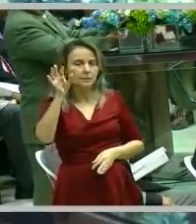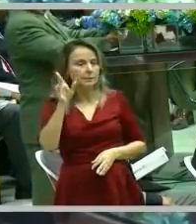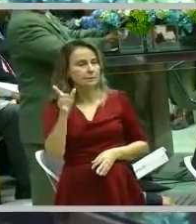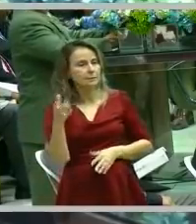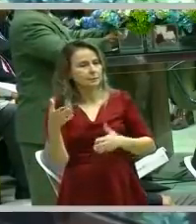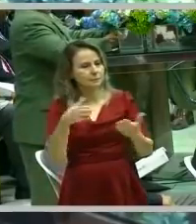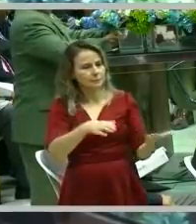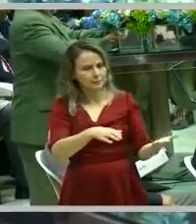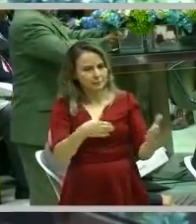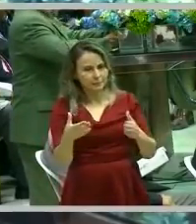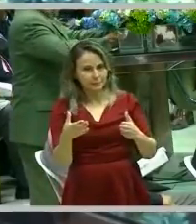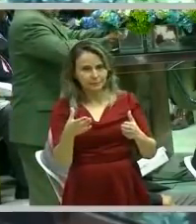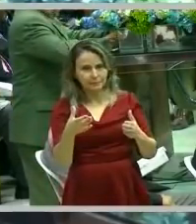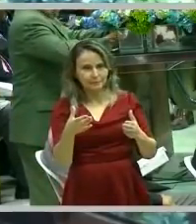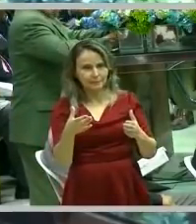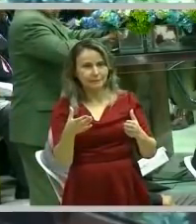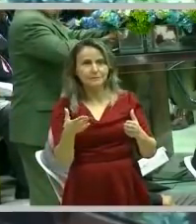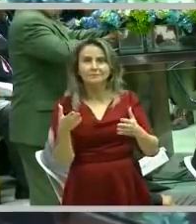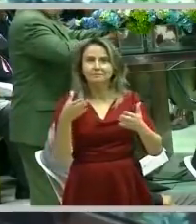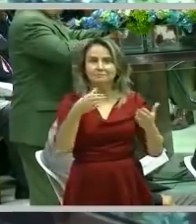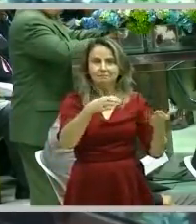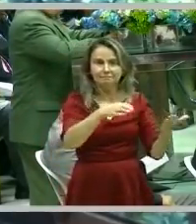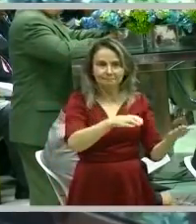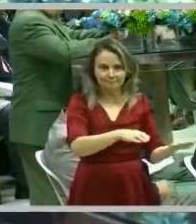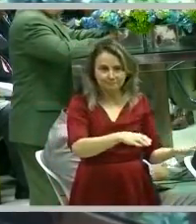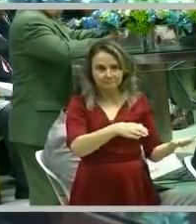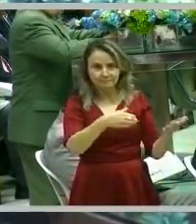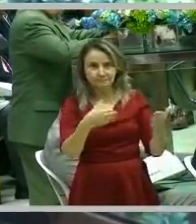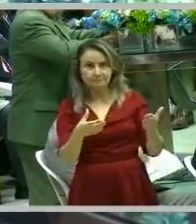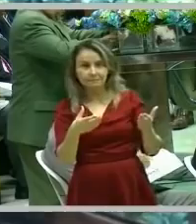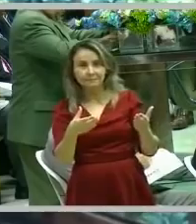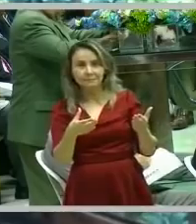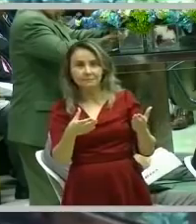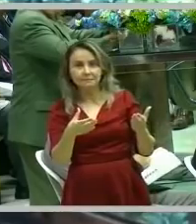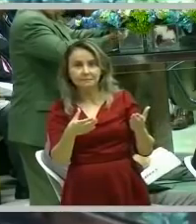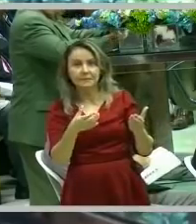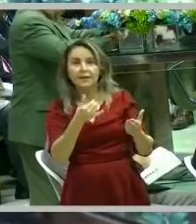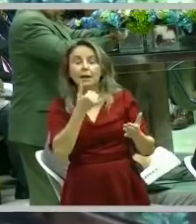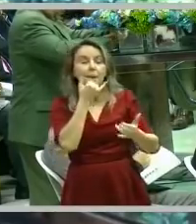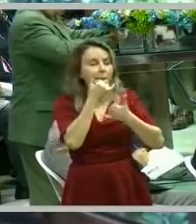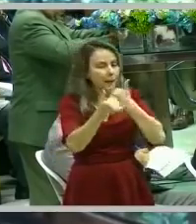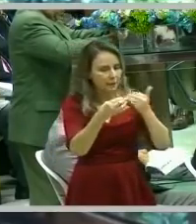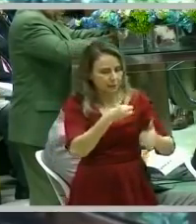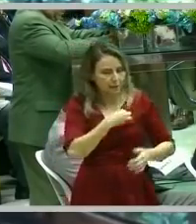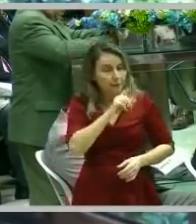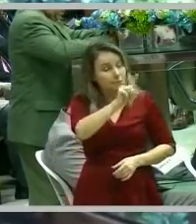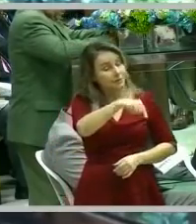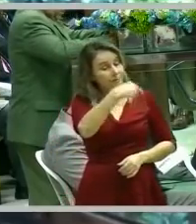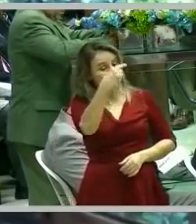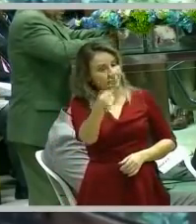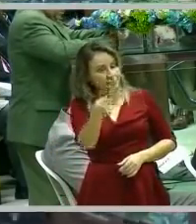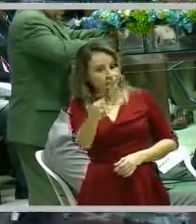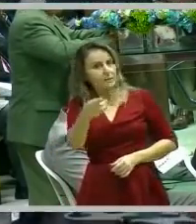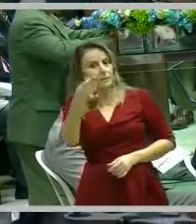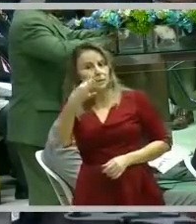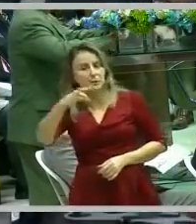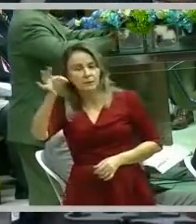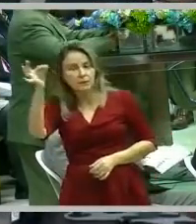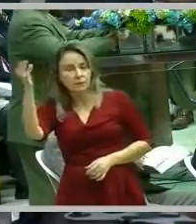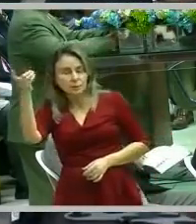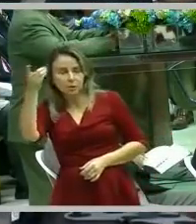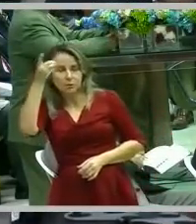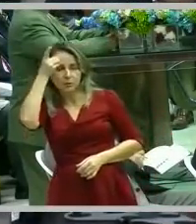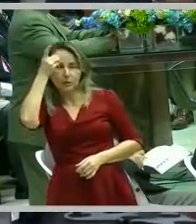dos pecados. E recebereis o dom do Espírito Santo. Para um pouquinho, pastor.